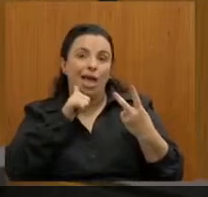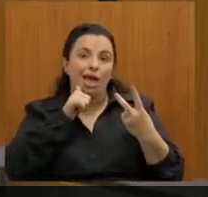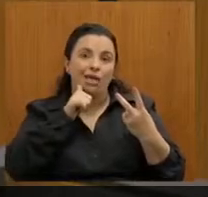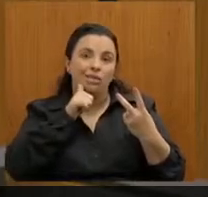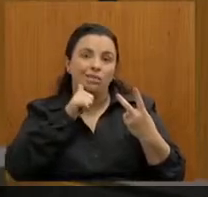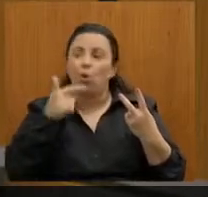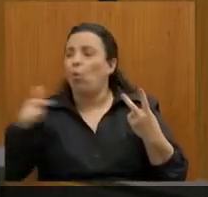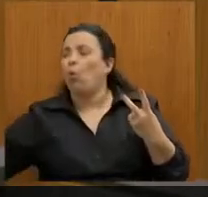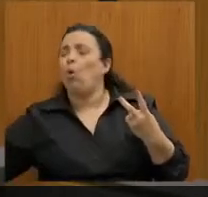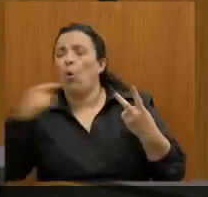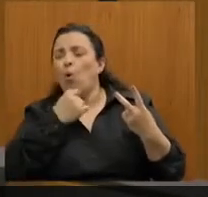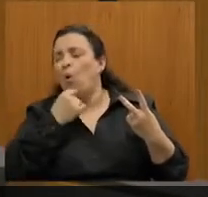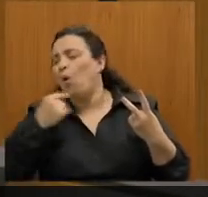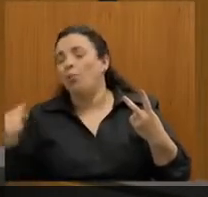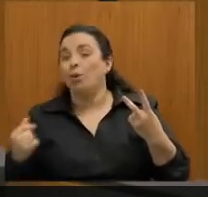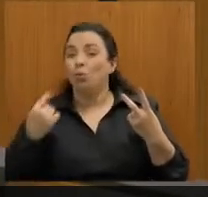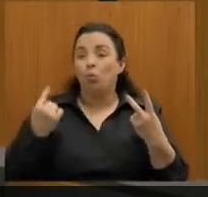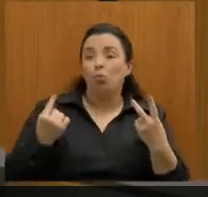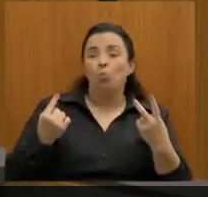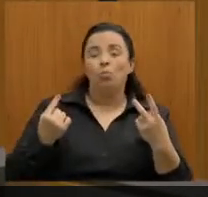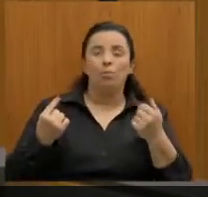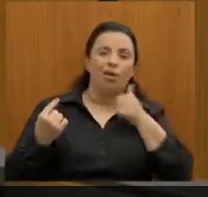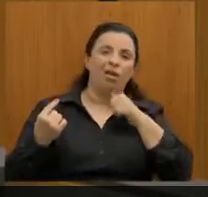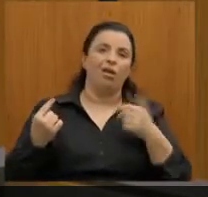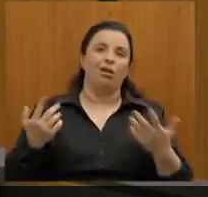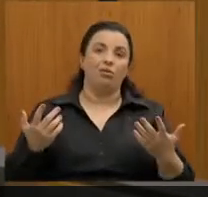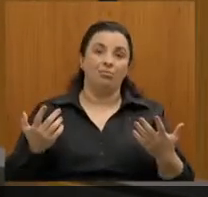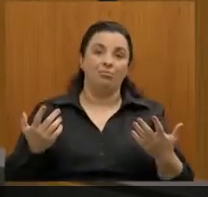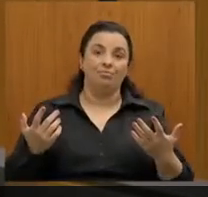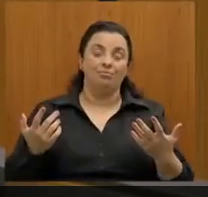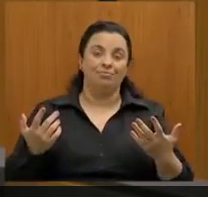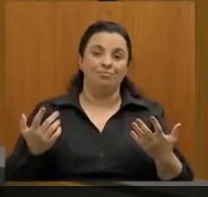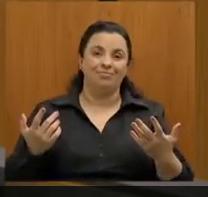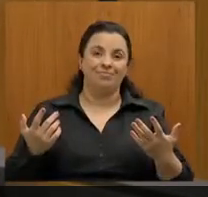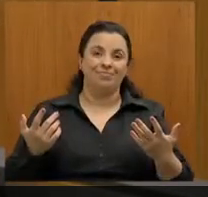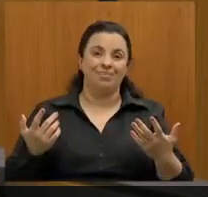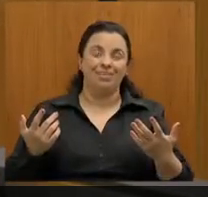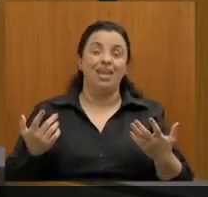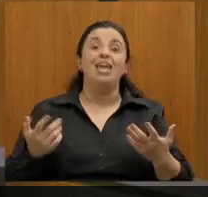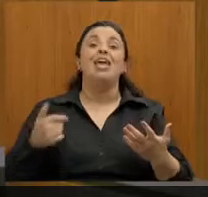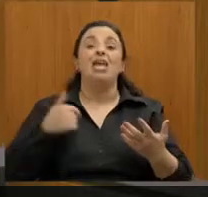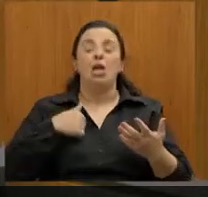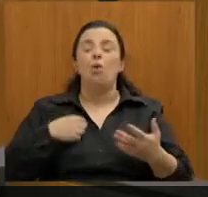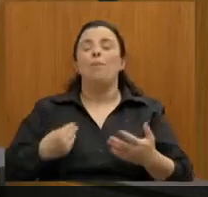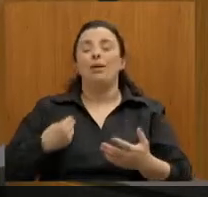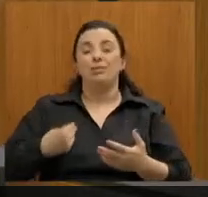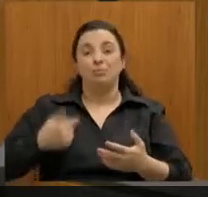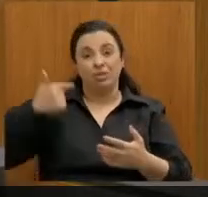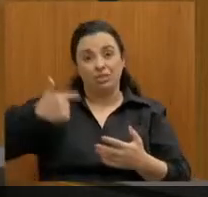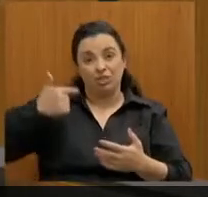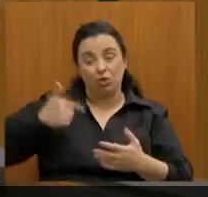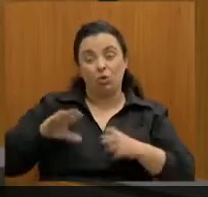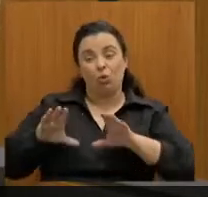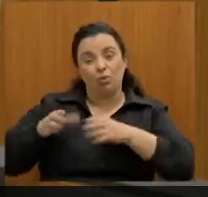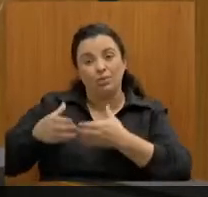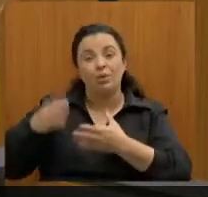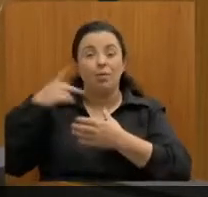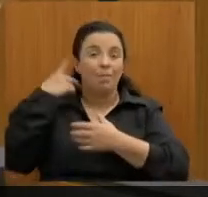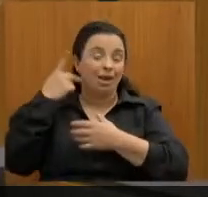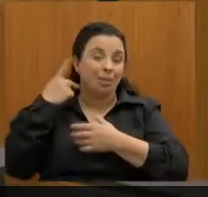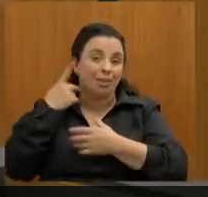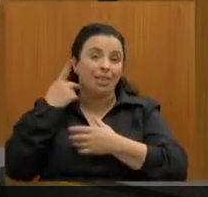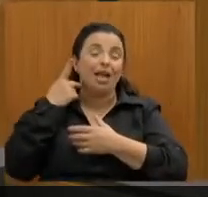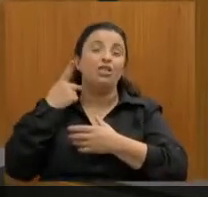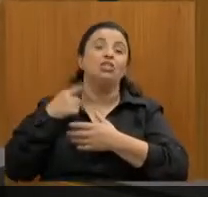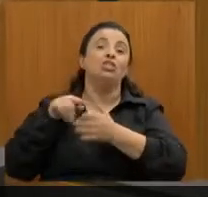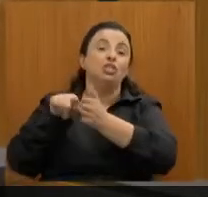audiências debate porque essa é a nossa realidade eu participo da 2ª comissão parlamentar de inquérito nesta legislatura das